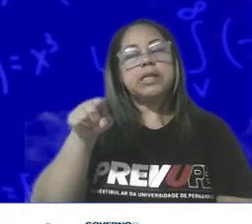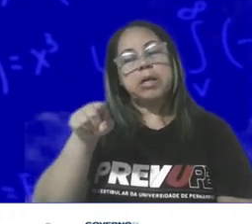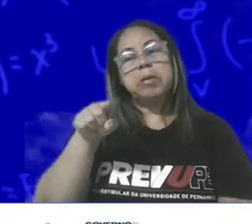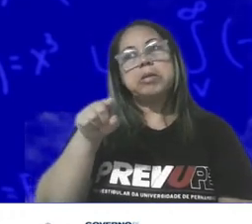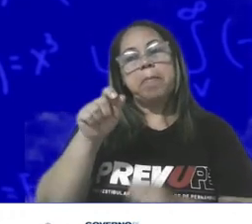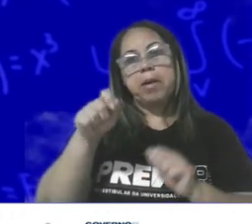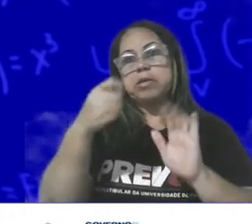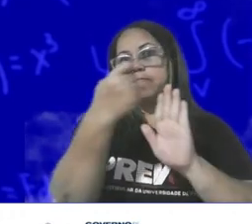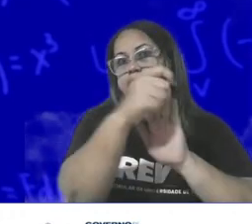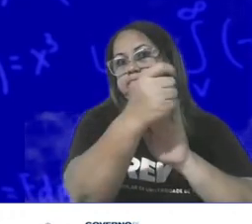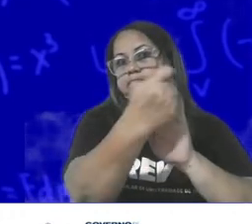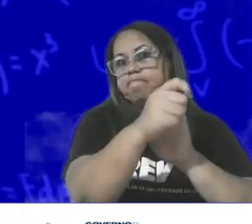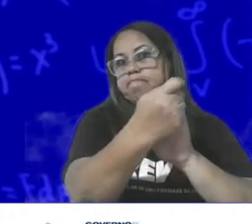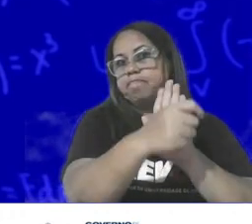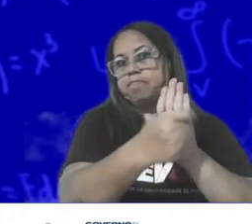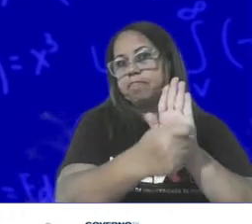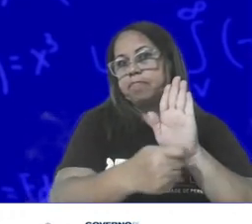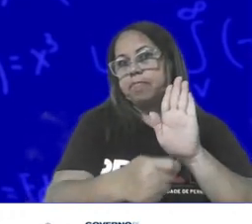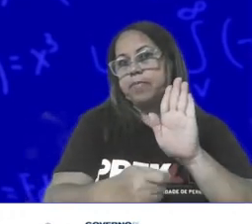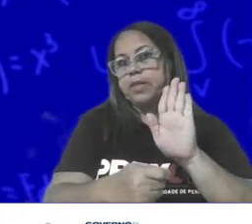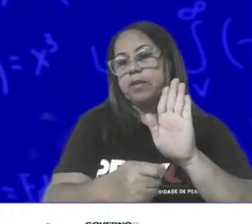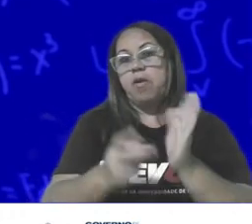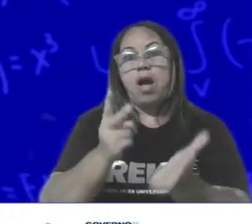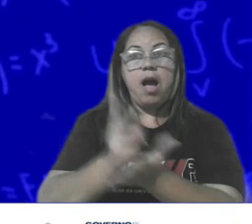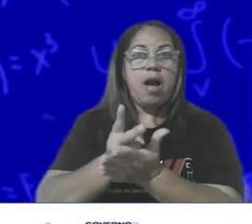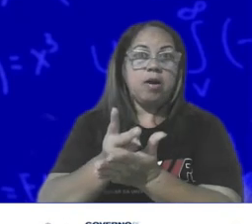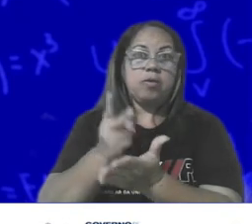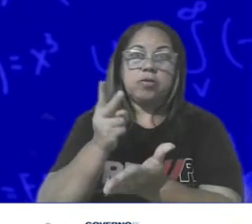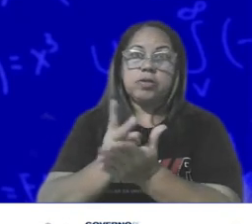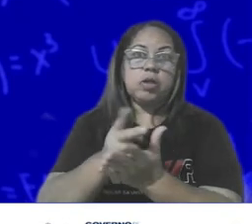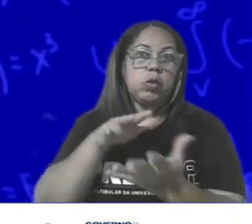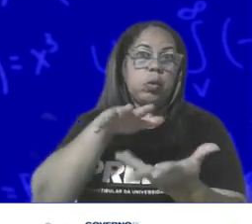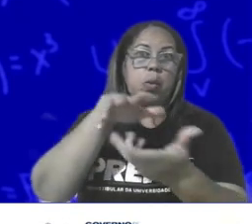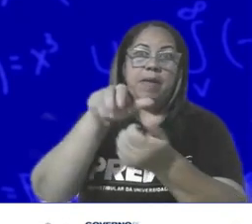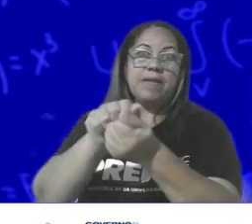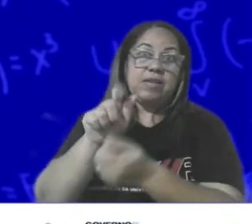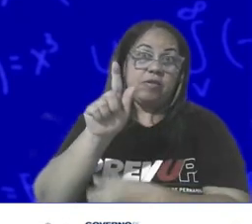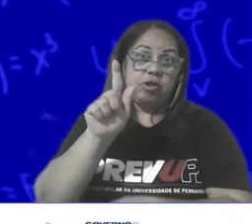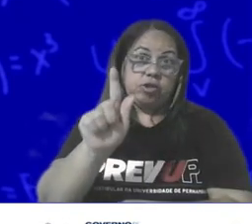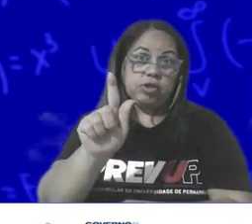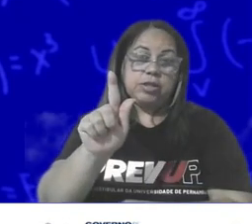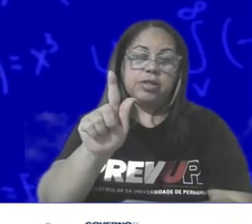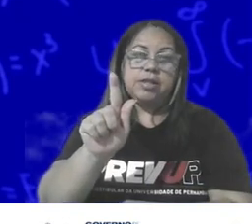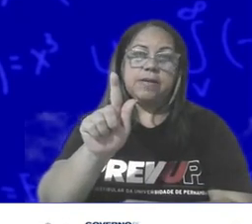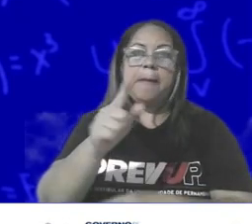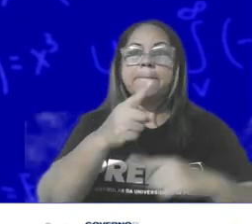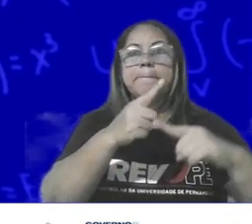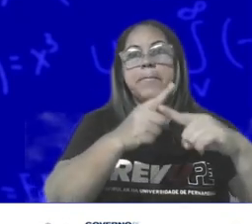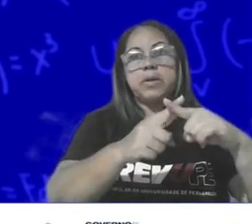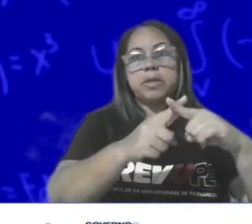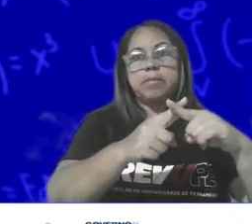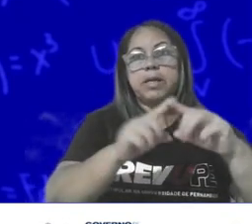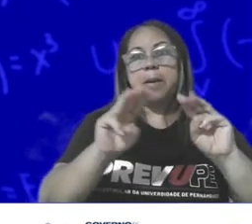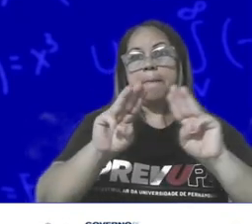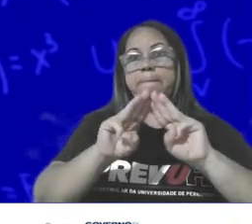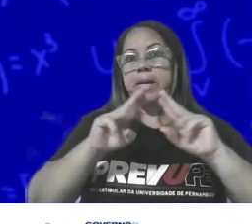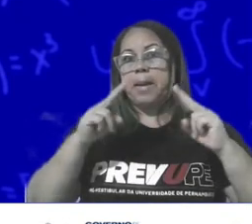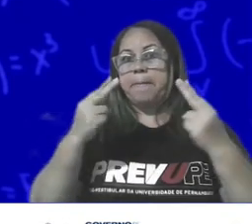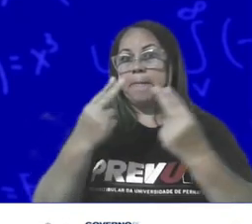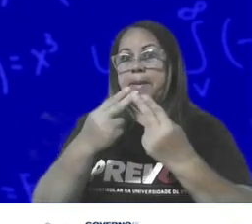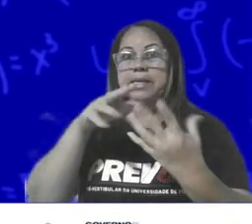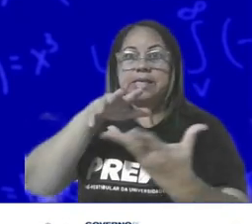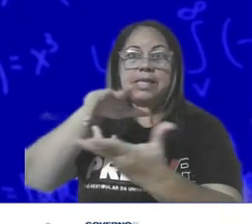pode ser reescrita como a constante universal G multiplicada pela massa da Terra